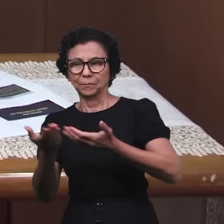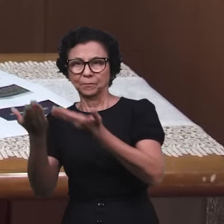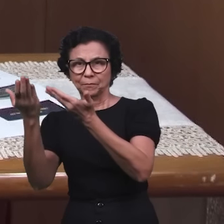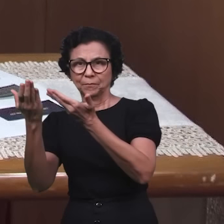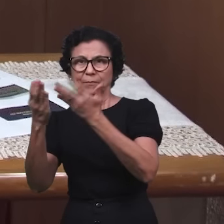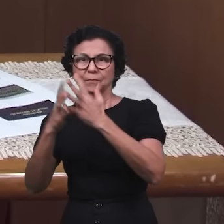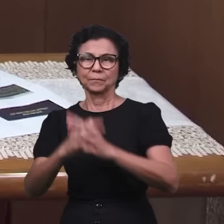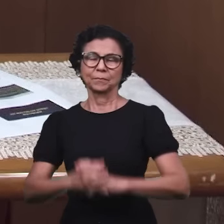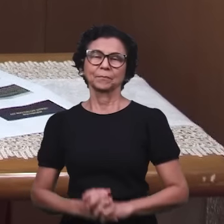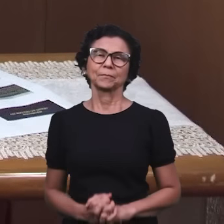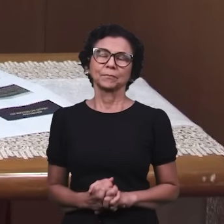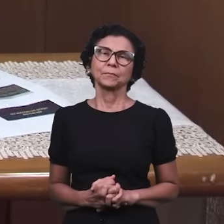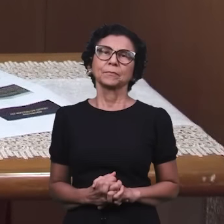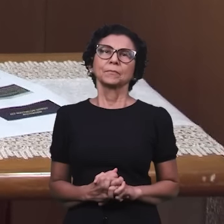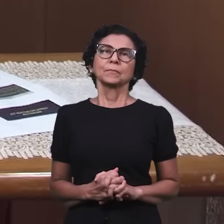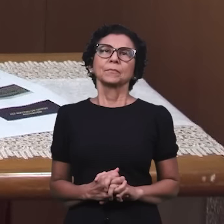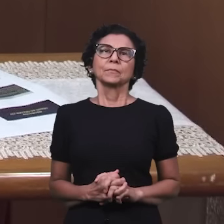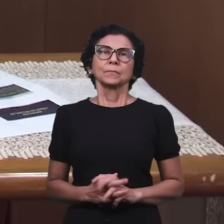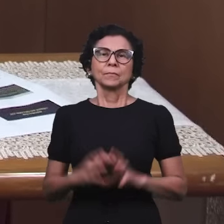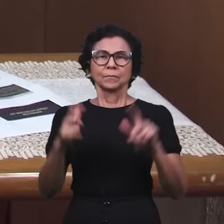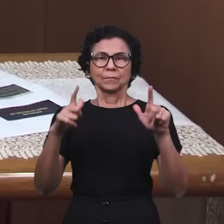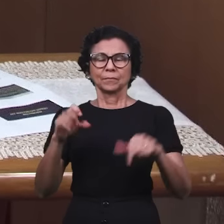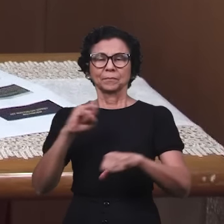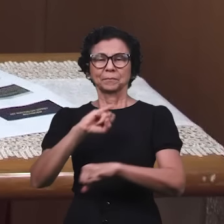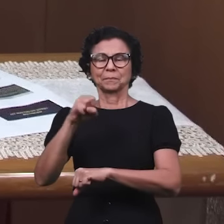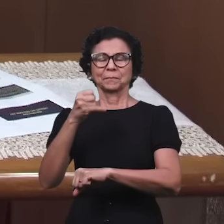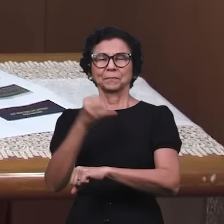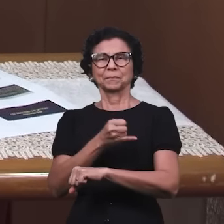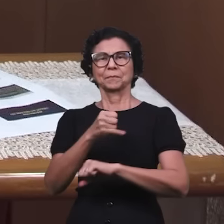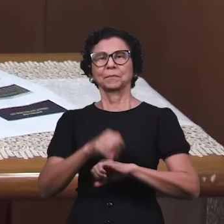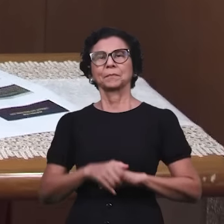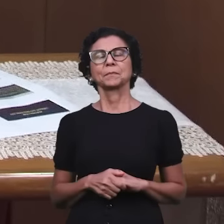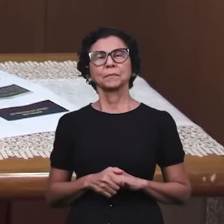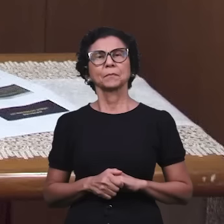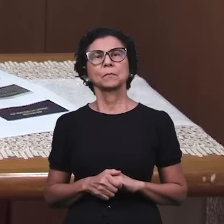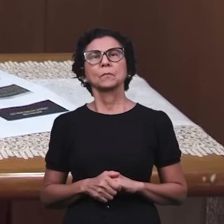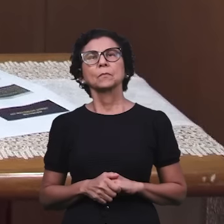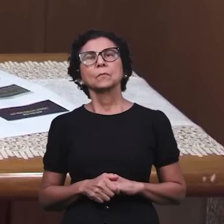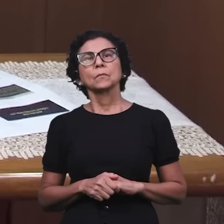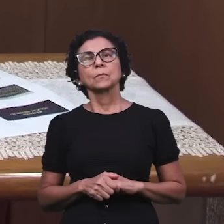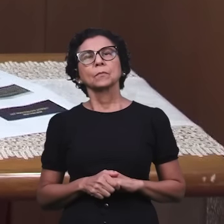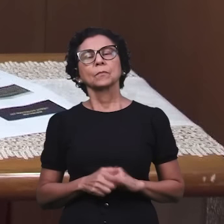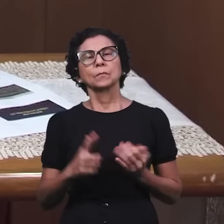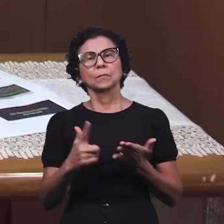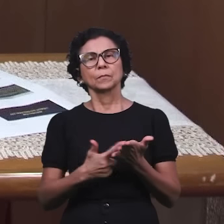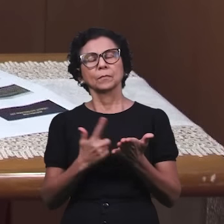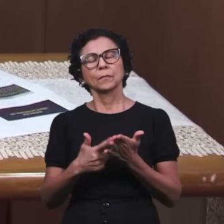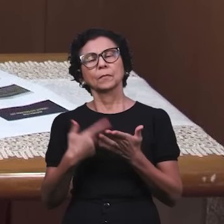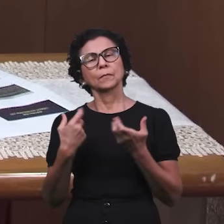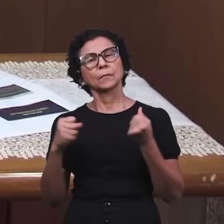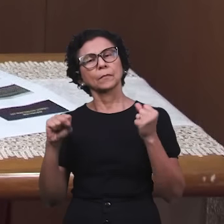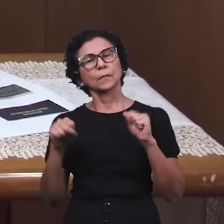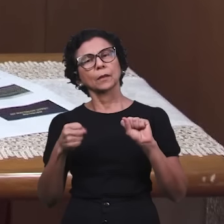fazer habitar seu nome. Este lugar é Jerusalém. No Salmo